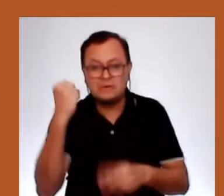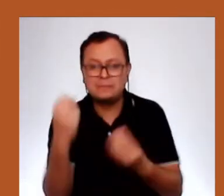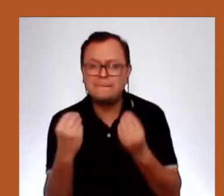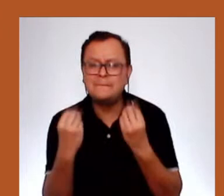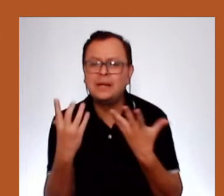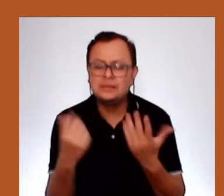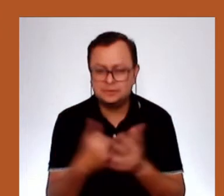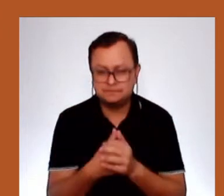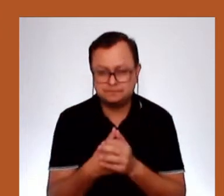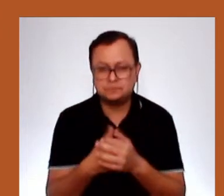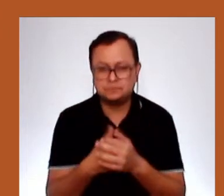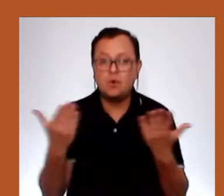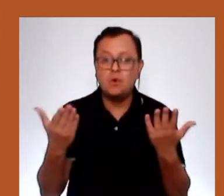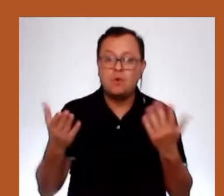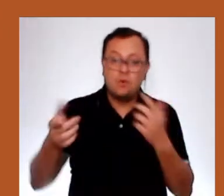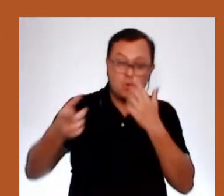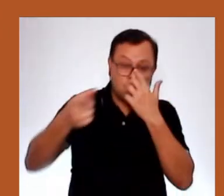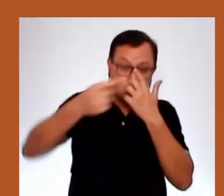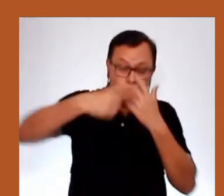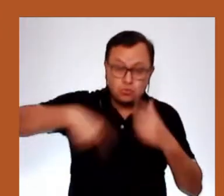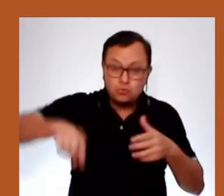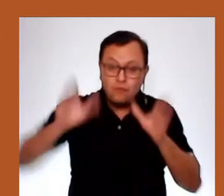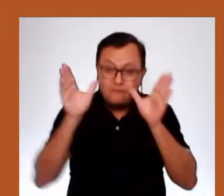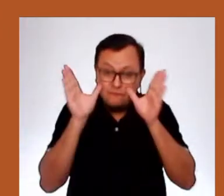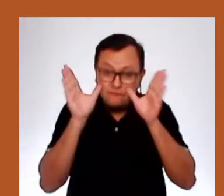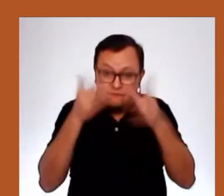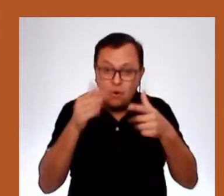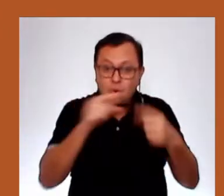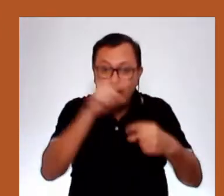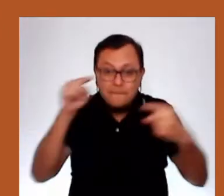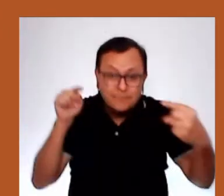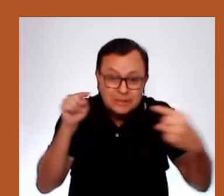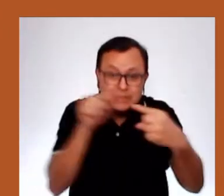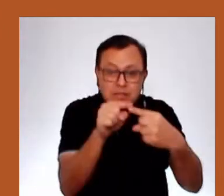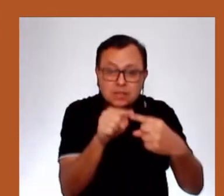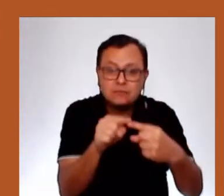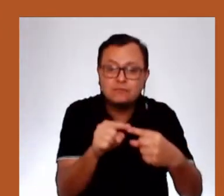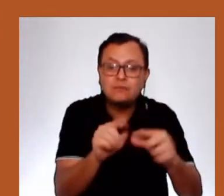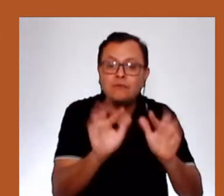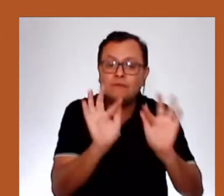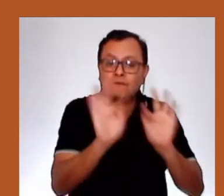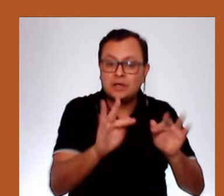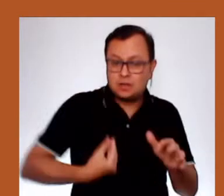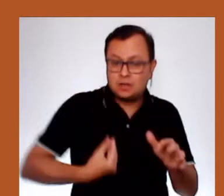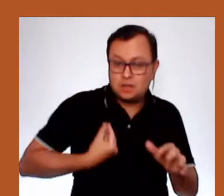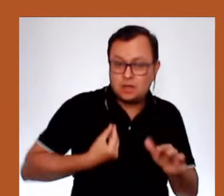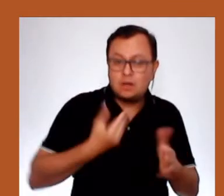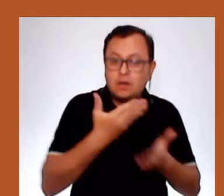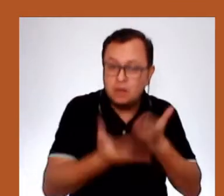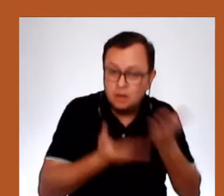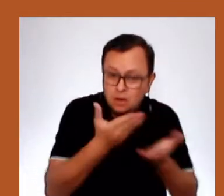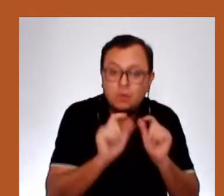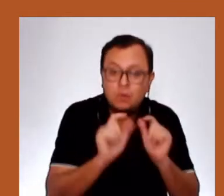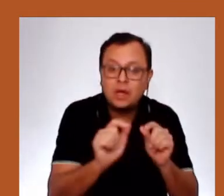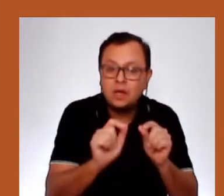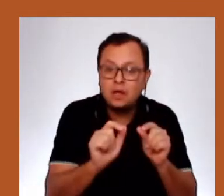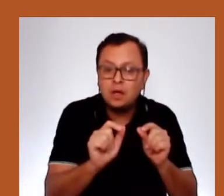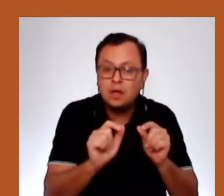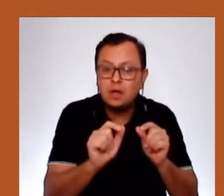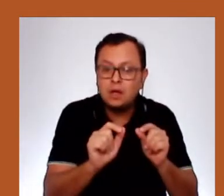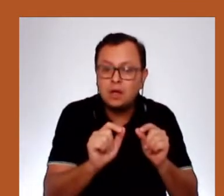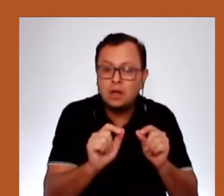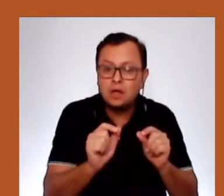lá. Qual é o objetivo final do cuidado paliativo? Qualidade de vida de quem?